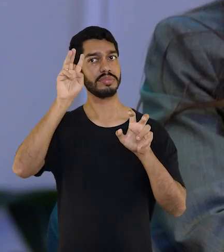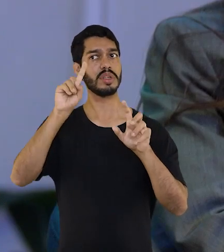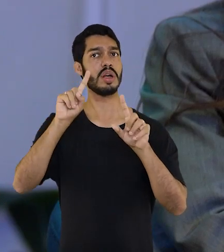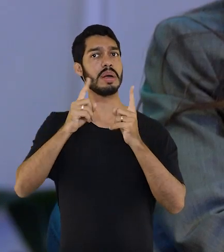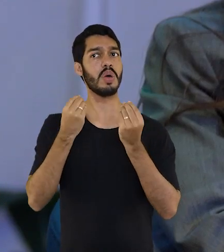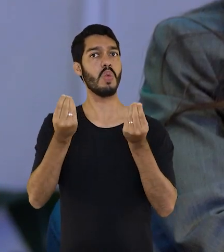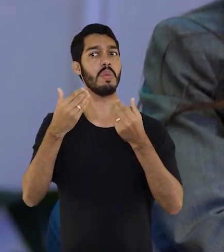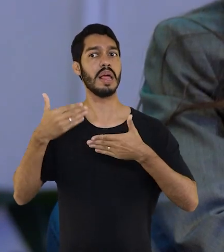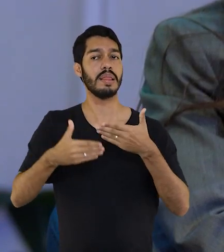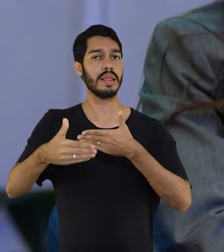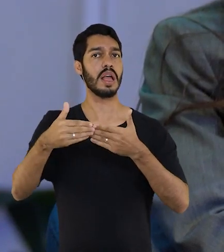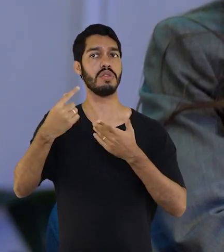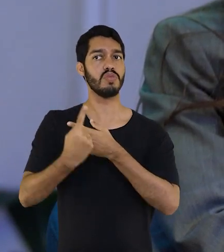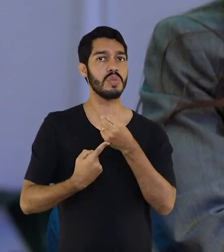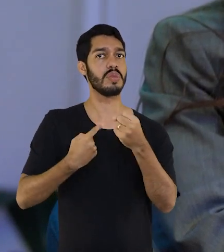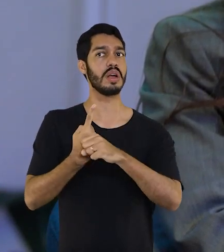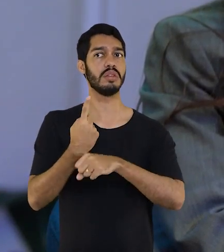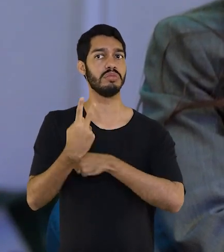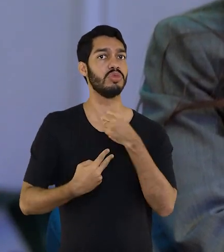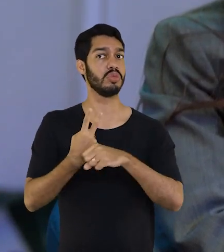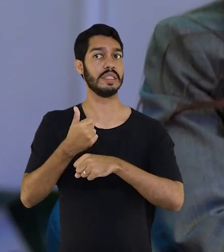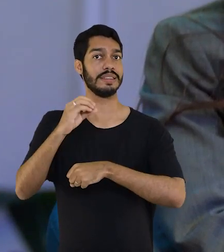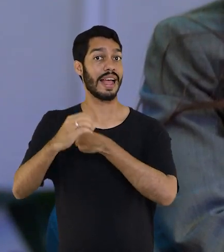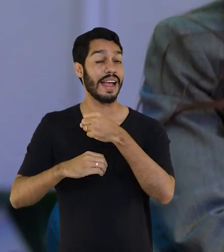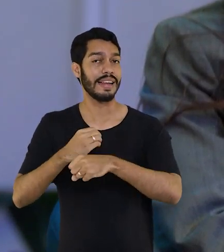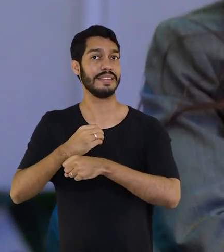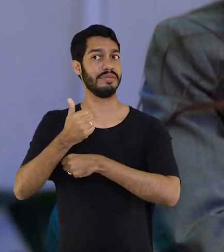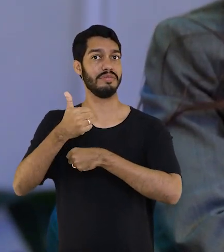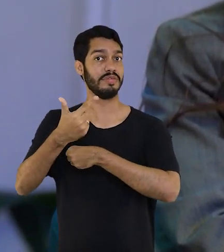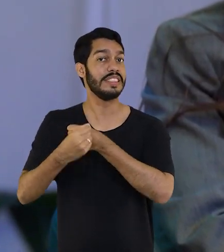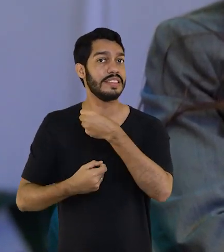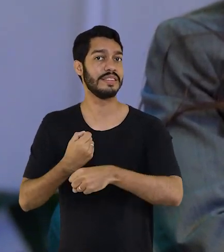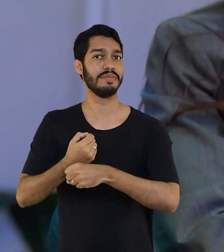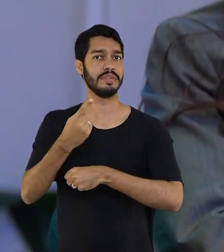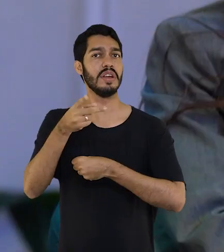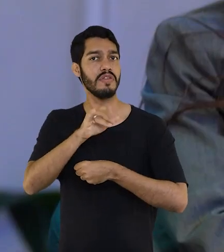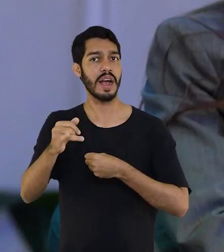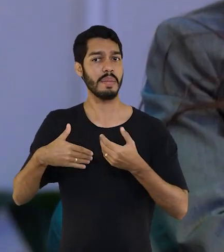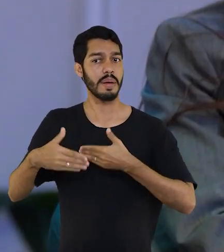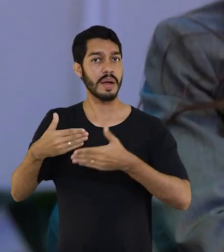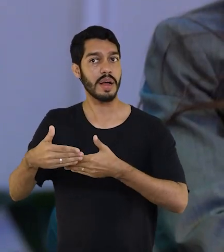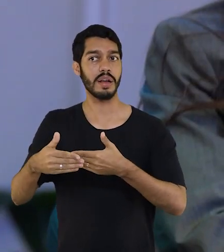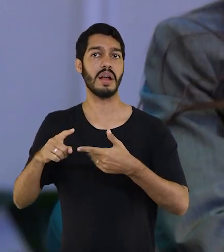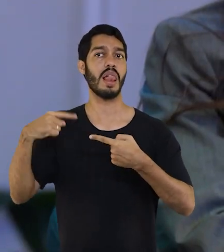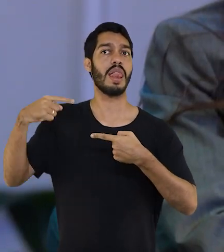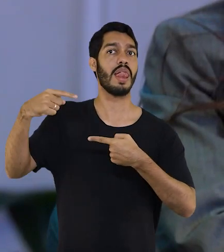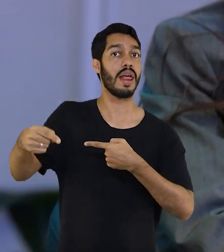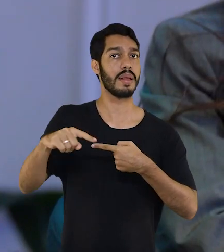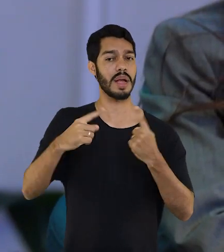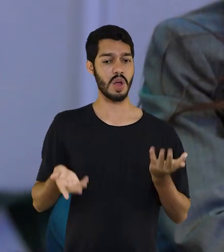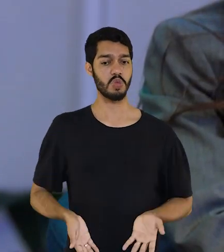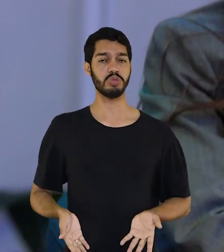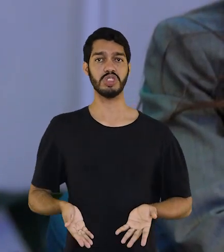pensando nisso e pensando como que isso é uma trajetória de 1 ano, 5 anos, 10 anos, 20 anos. E aí você pensa no 20, você vai dando passo para trás e vai chegando no que você tem que